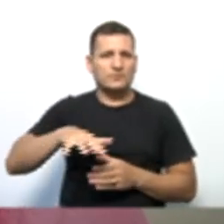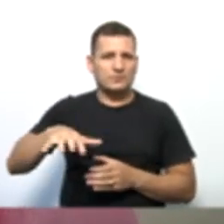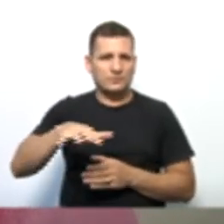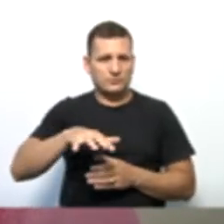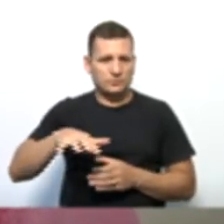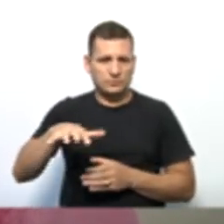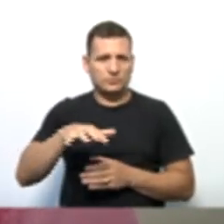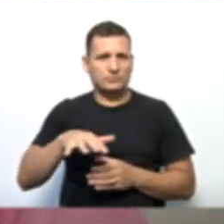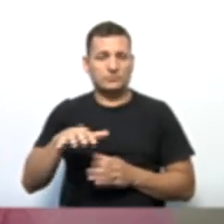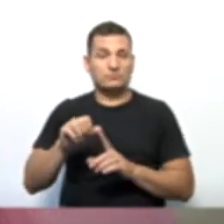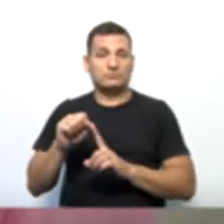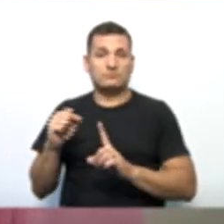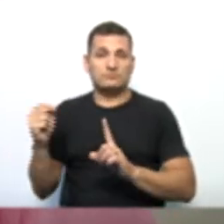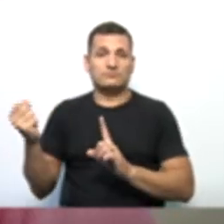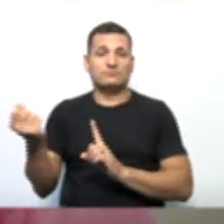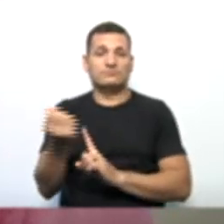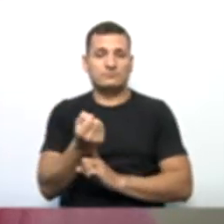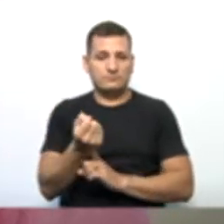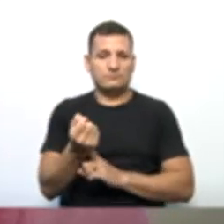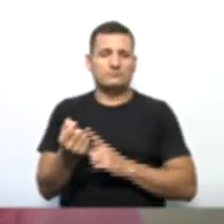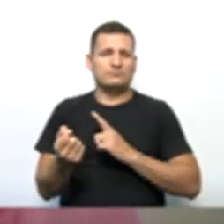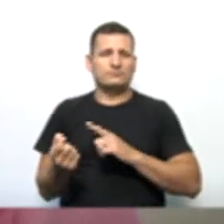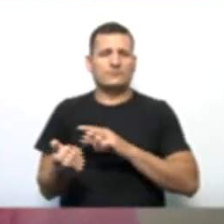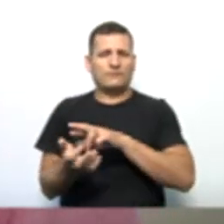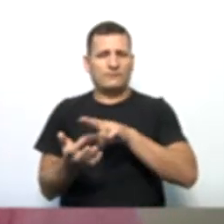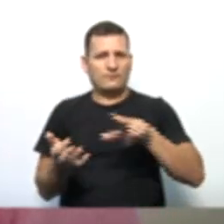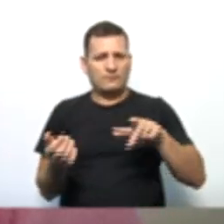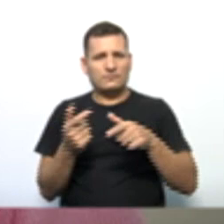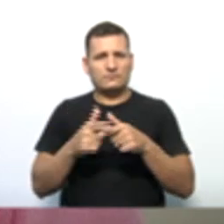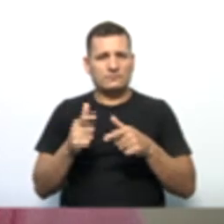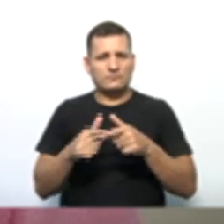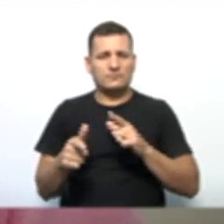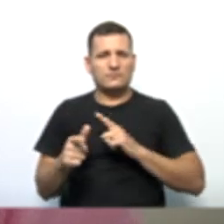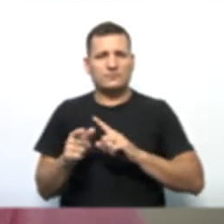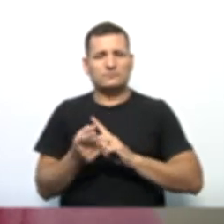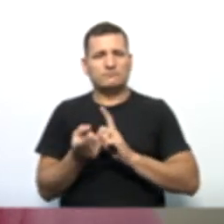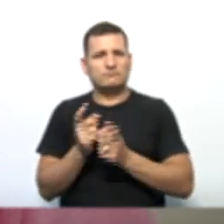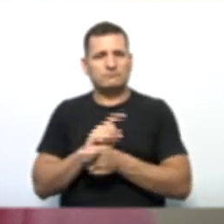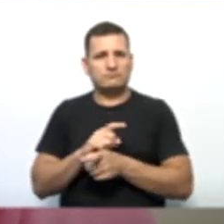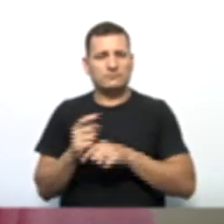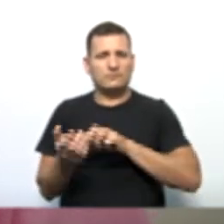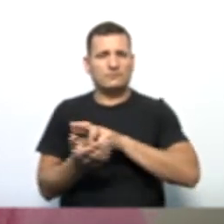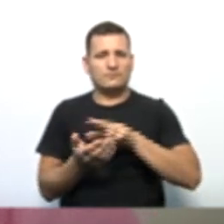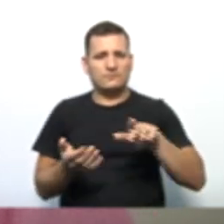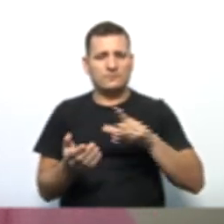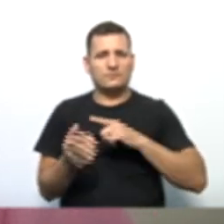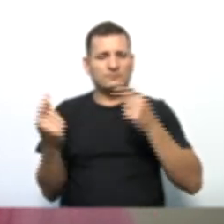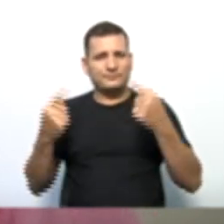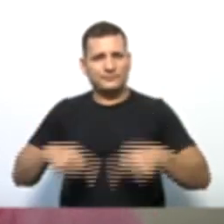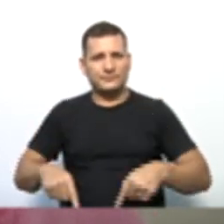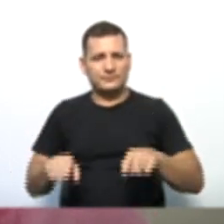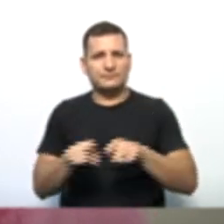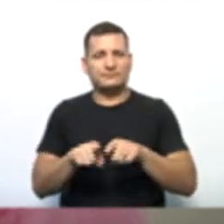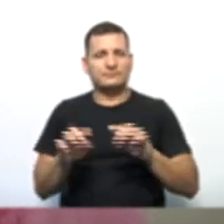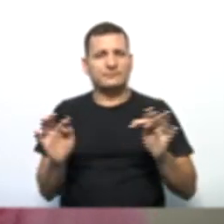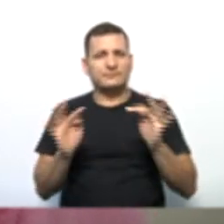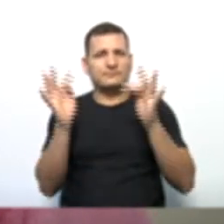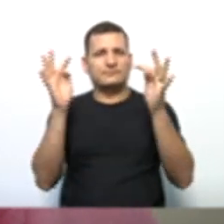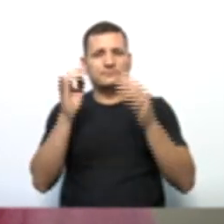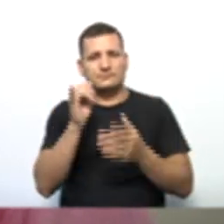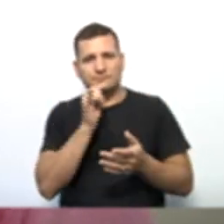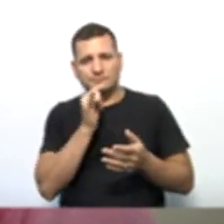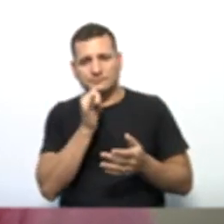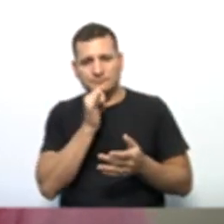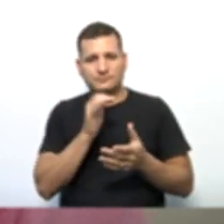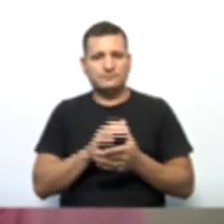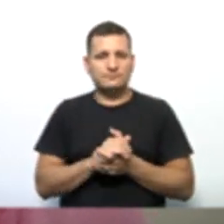que é a grande sociedade. E há muitas contradições, há muitos problemas, há muitos desafios, né? Há o desafio em relação às tecnologias, por exemplo,